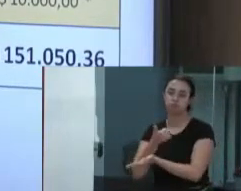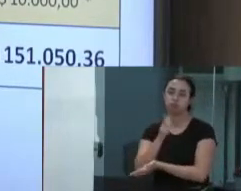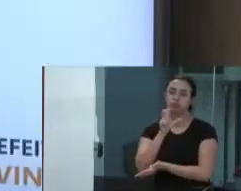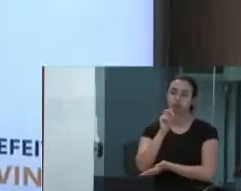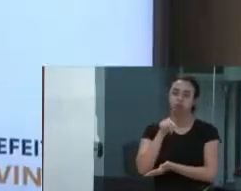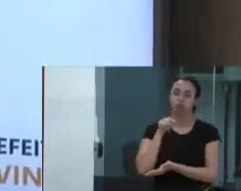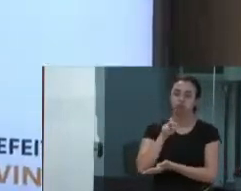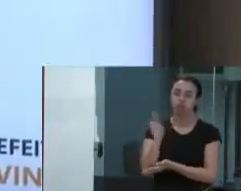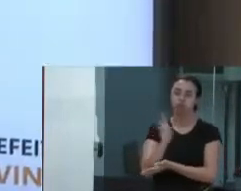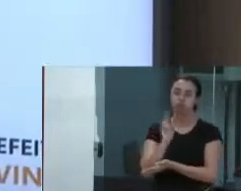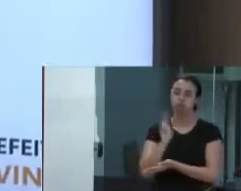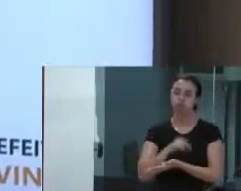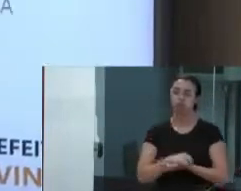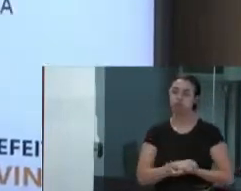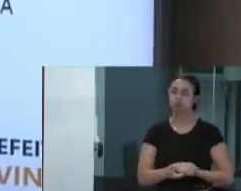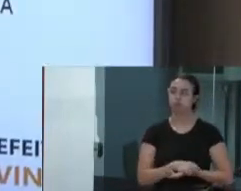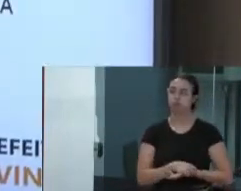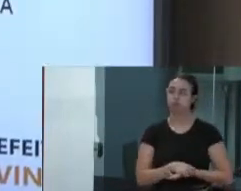reais.